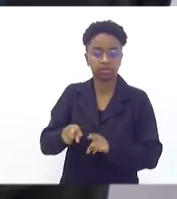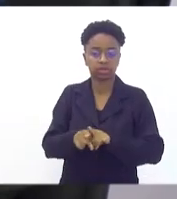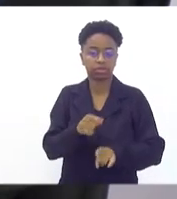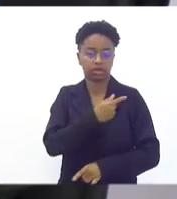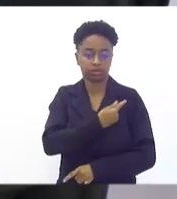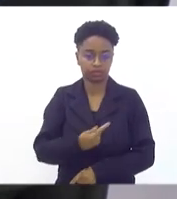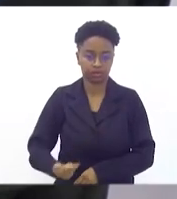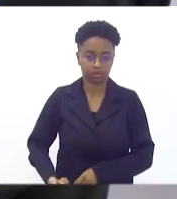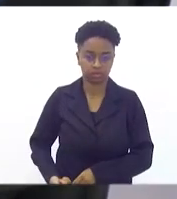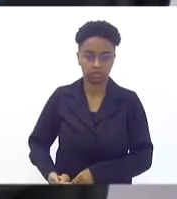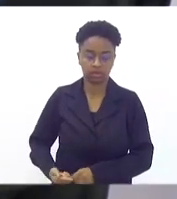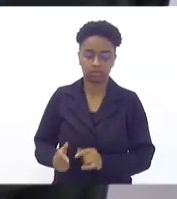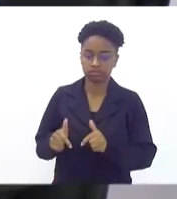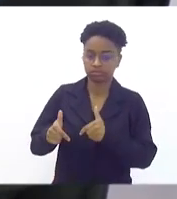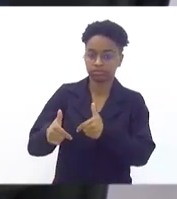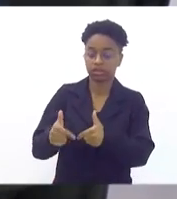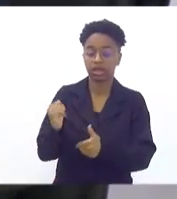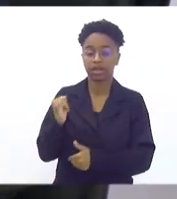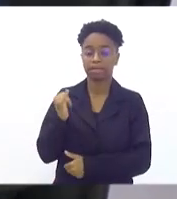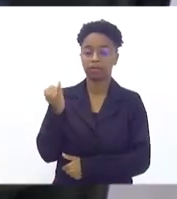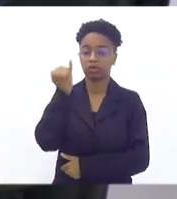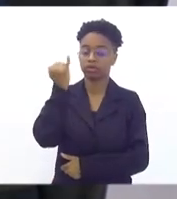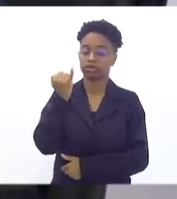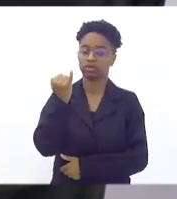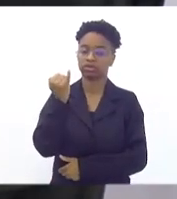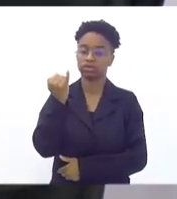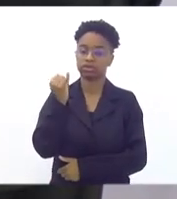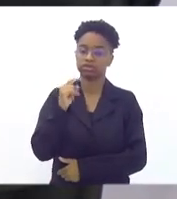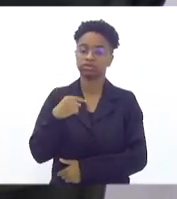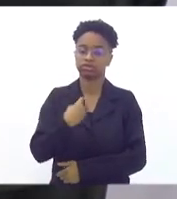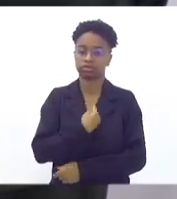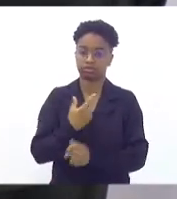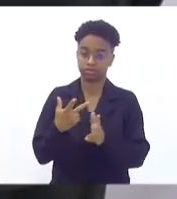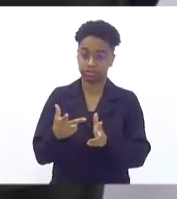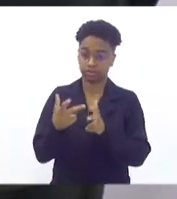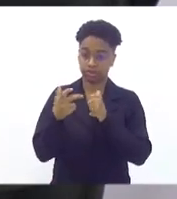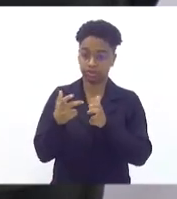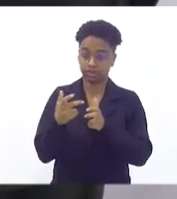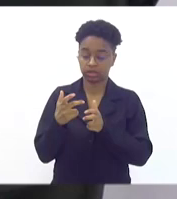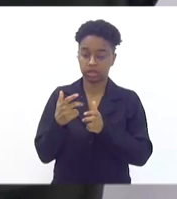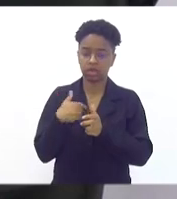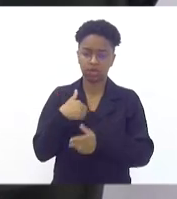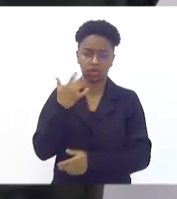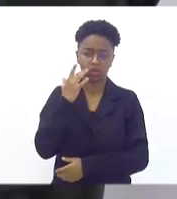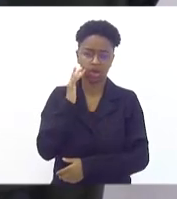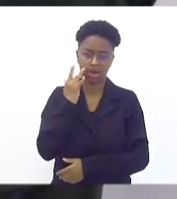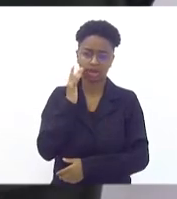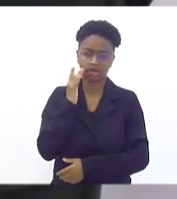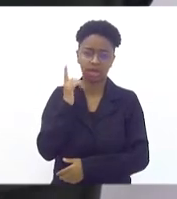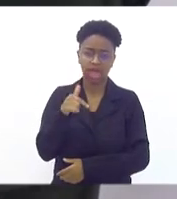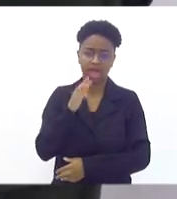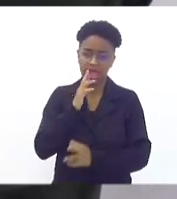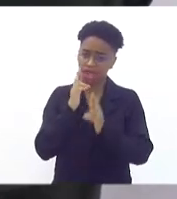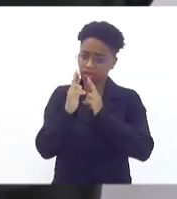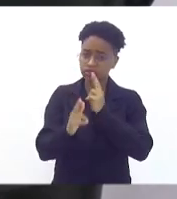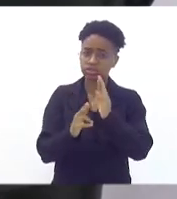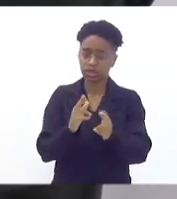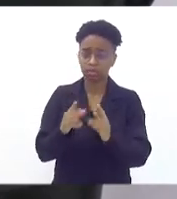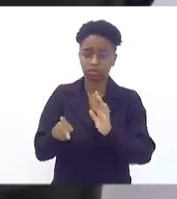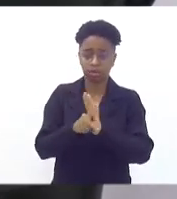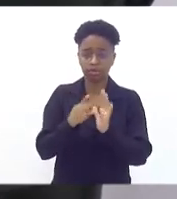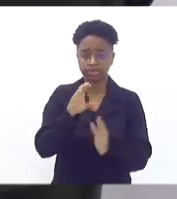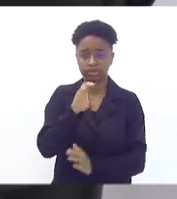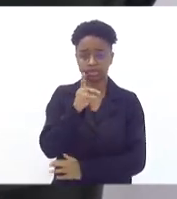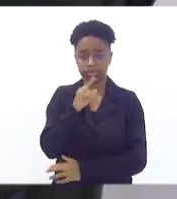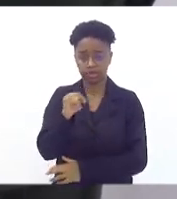do Estado é importante já que Considero que tenha sido Deputado tange um resultado já desta CPI